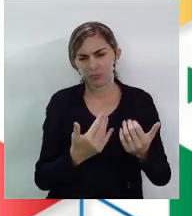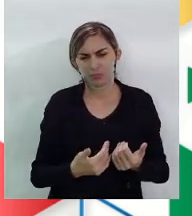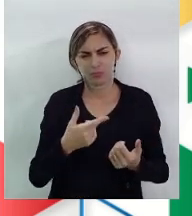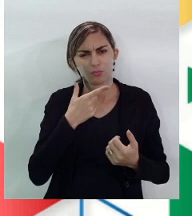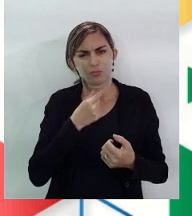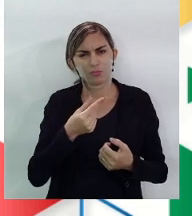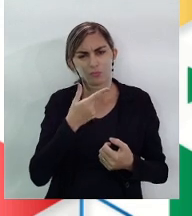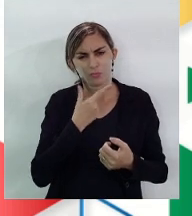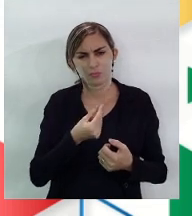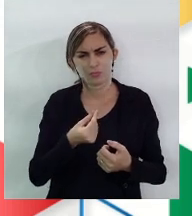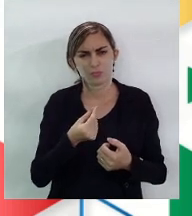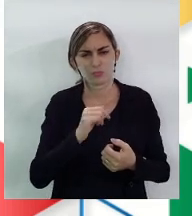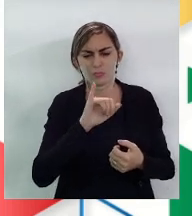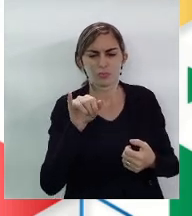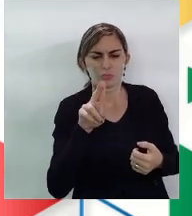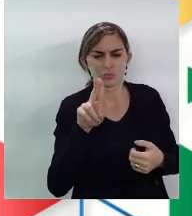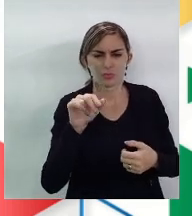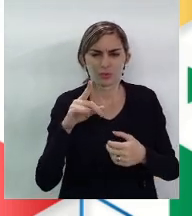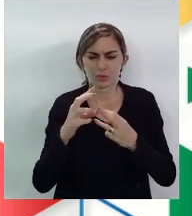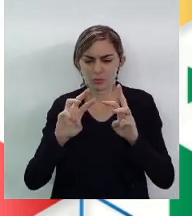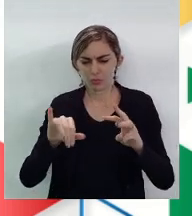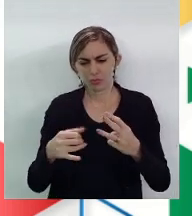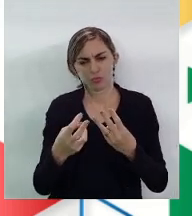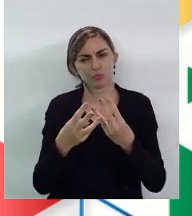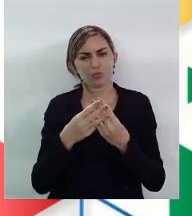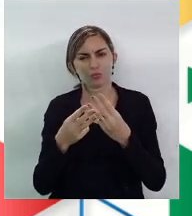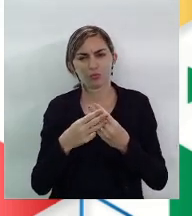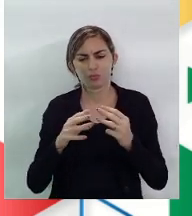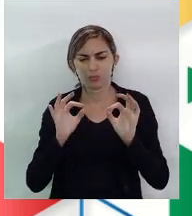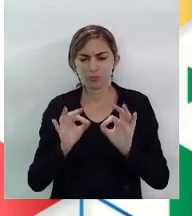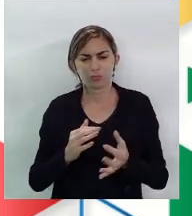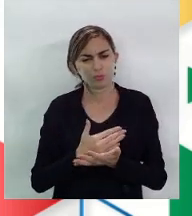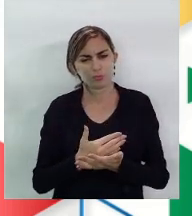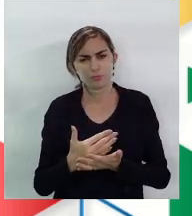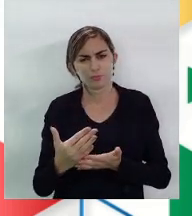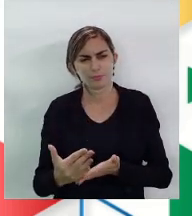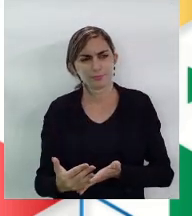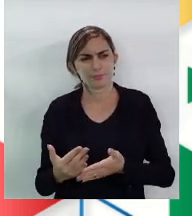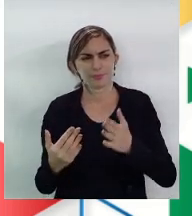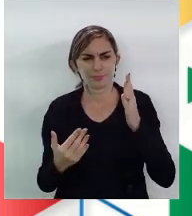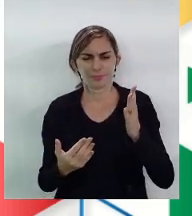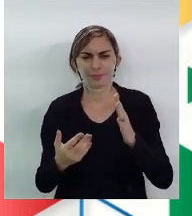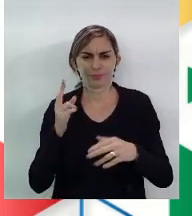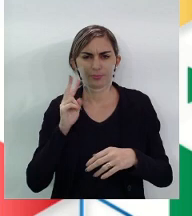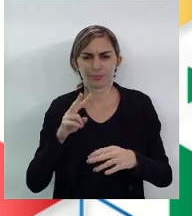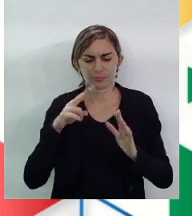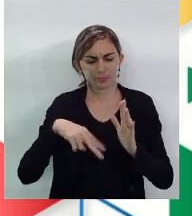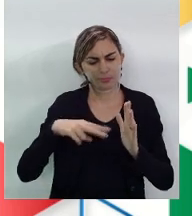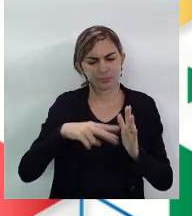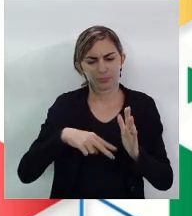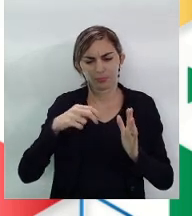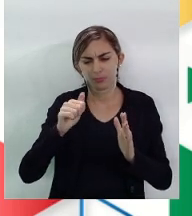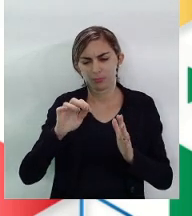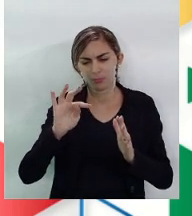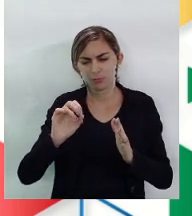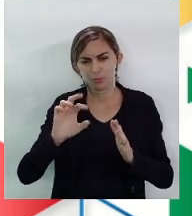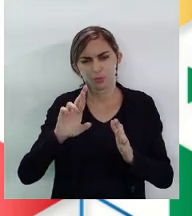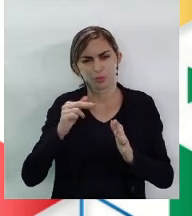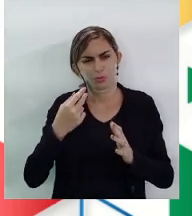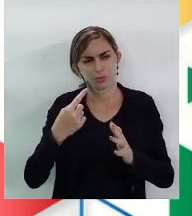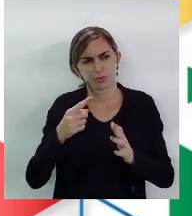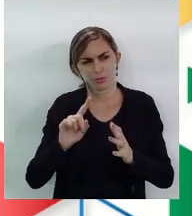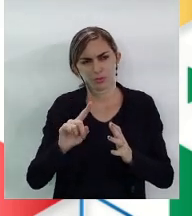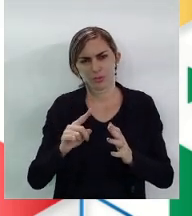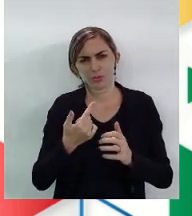menino, certo? Judeu que está justamente no início, olha aí o início, lendo a Torá. Vamos